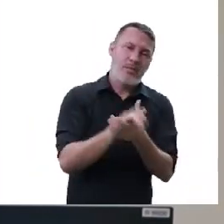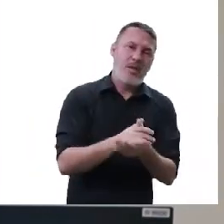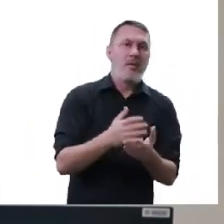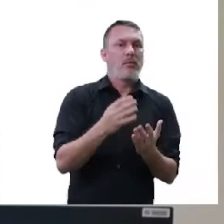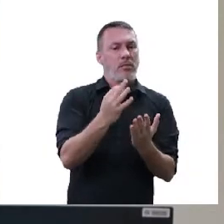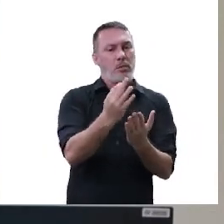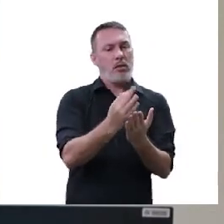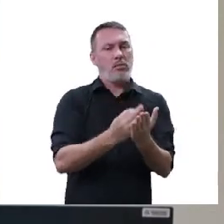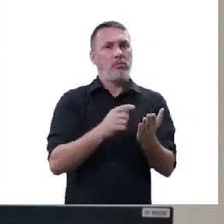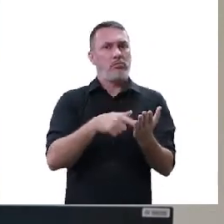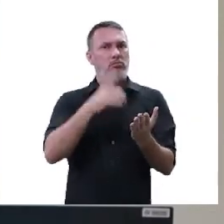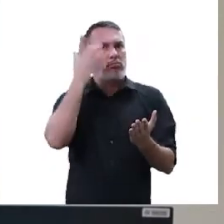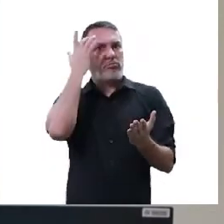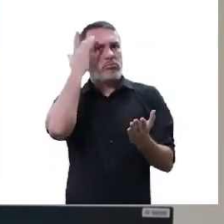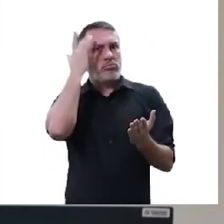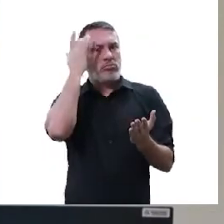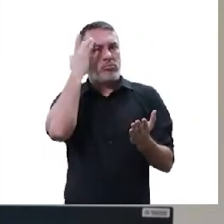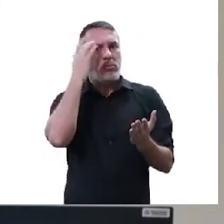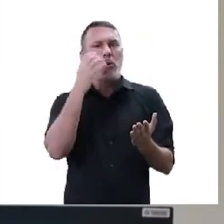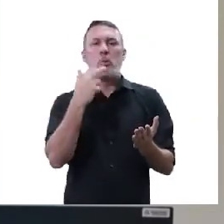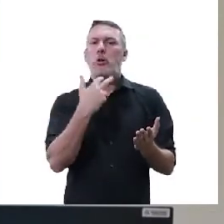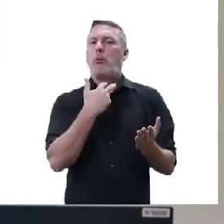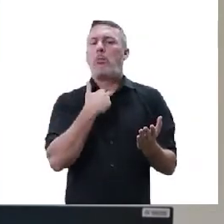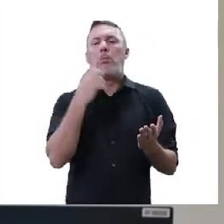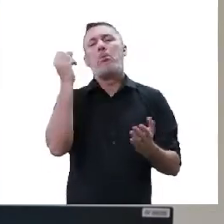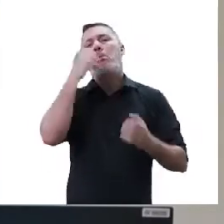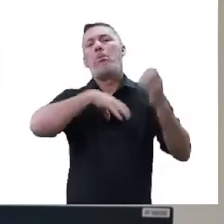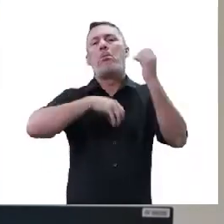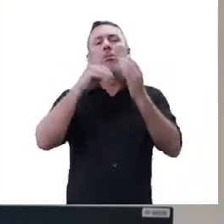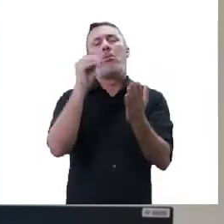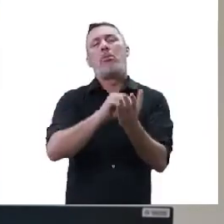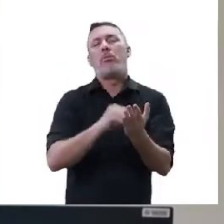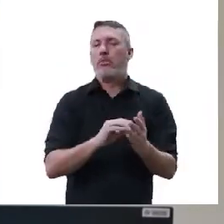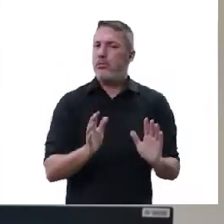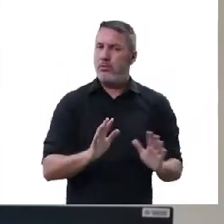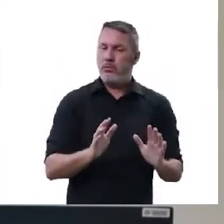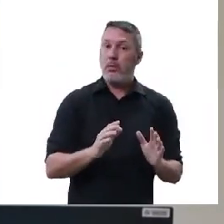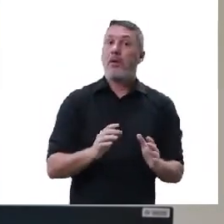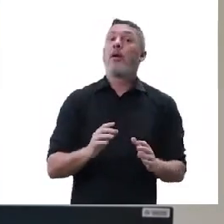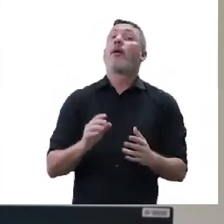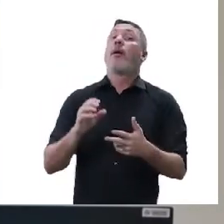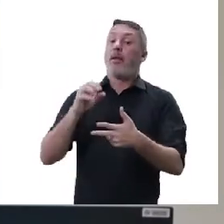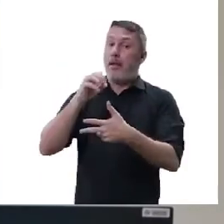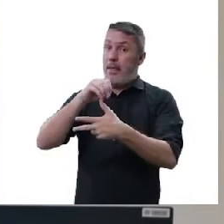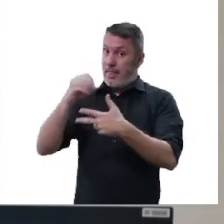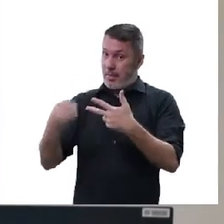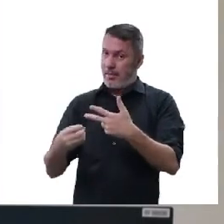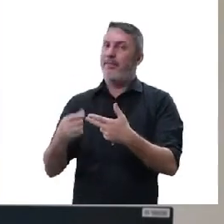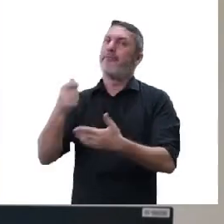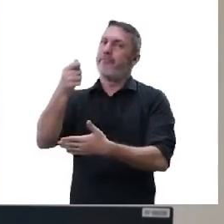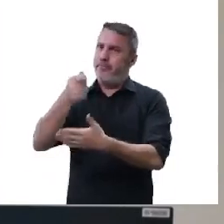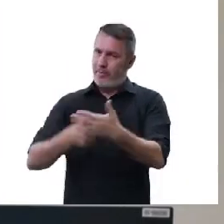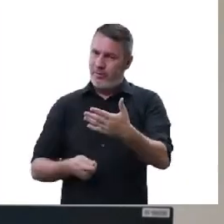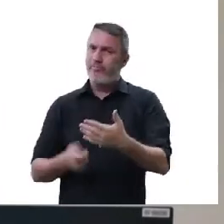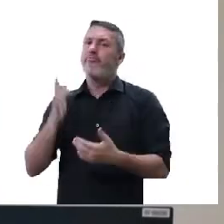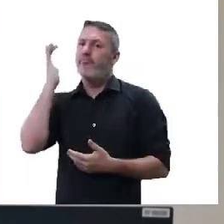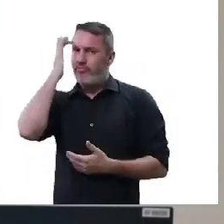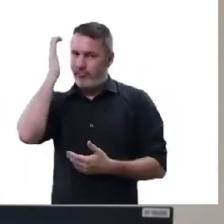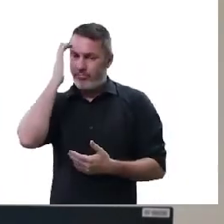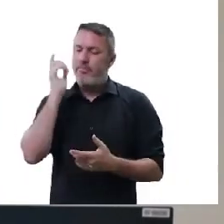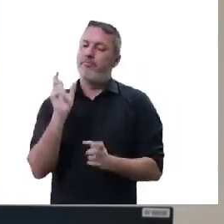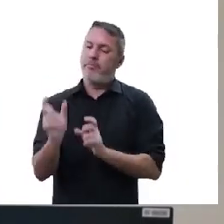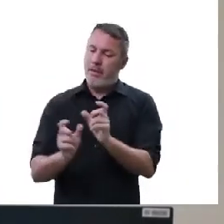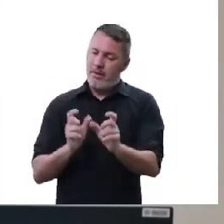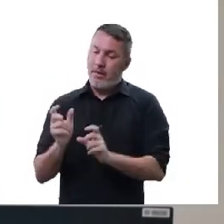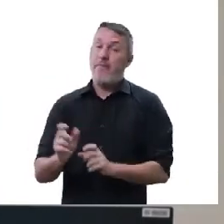casamento, né? São textos ali, textos técnicos. A sua prova do Enem tem que utilizar a norma culta.